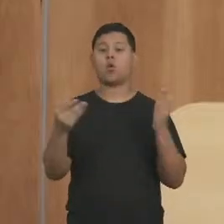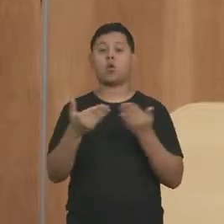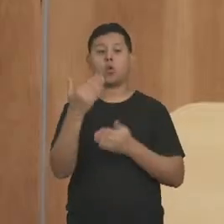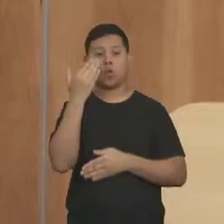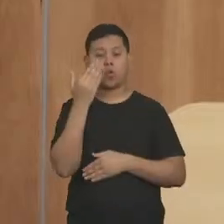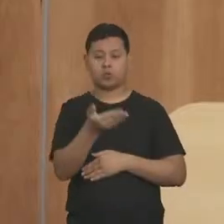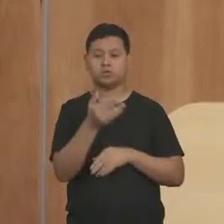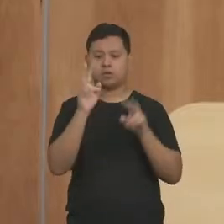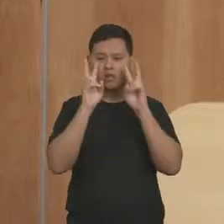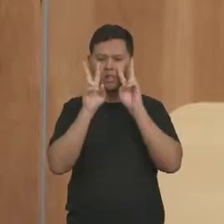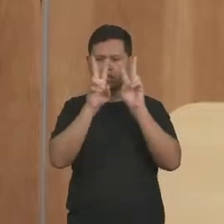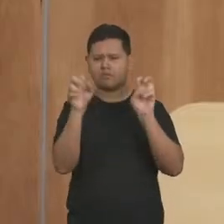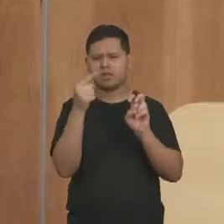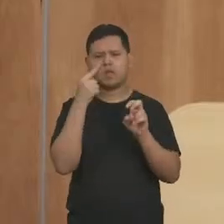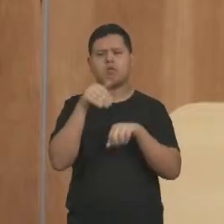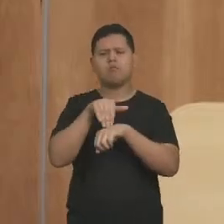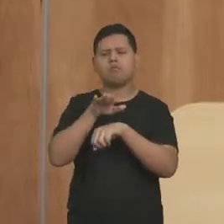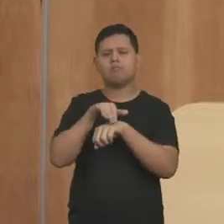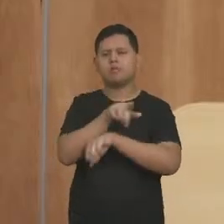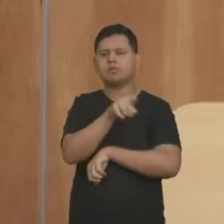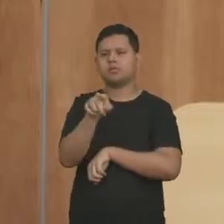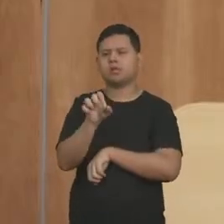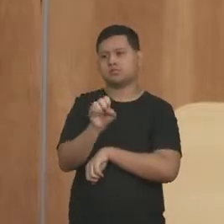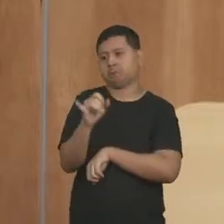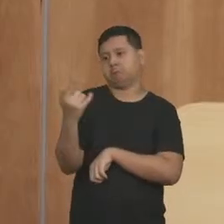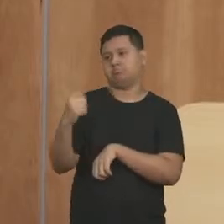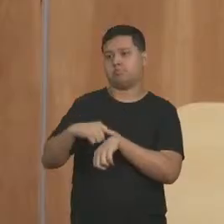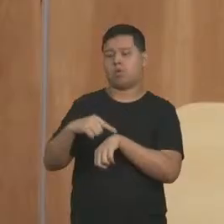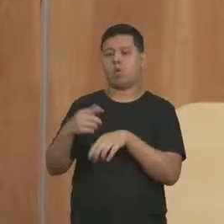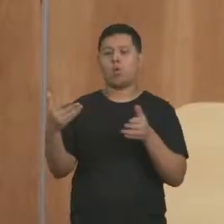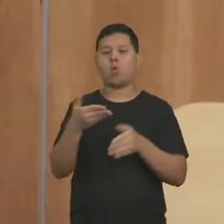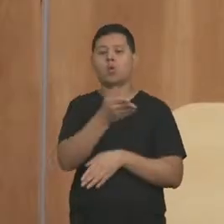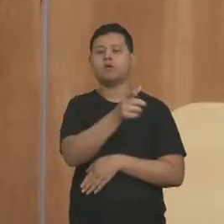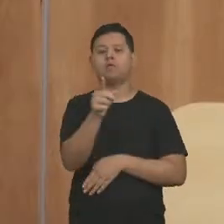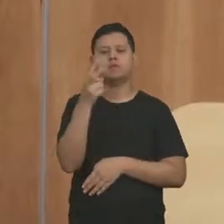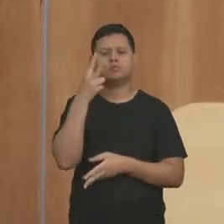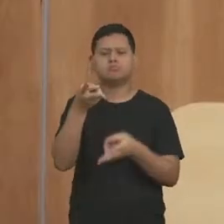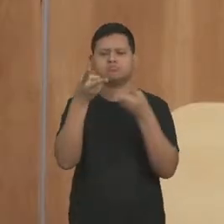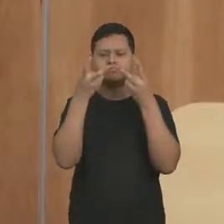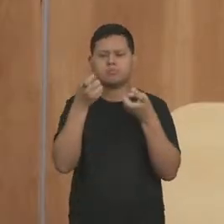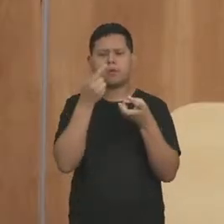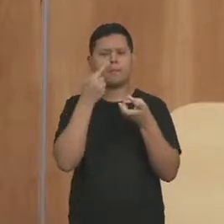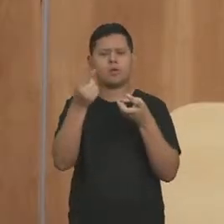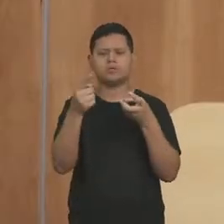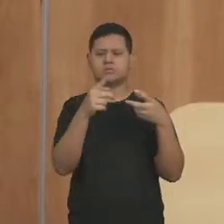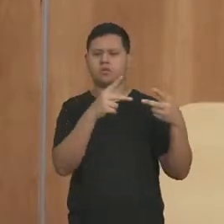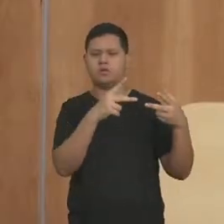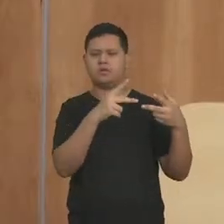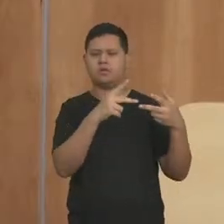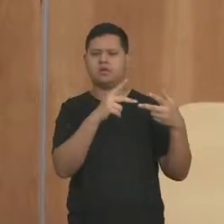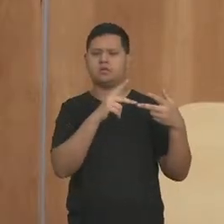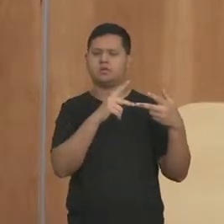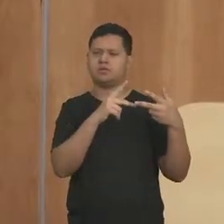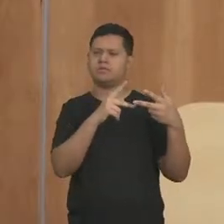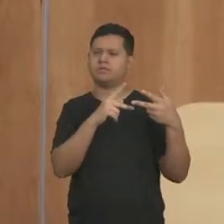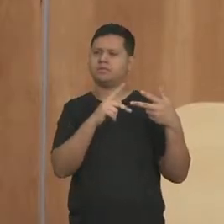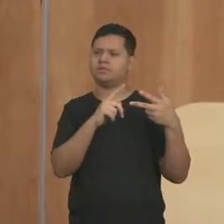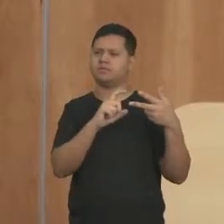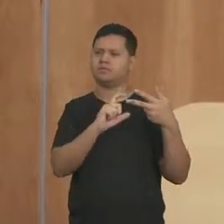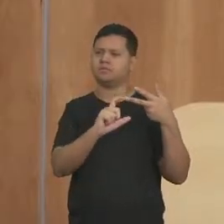na pauta, e eu sugiro, não sei se dá tempo hoje, mas que vocês ou o próprio executivo possam mandar uma